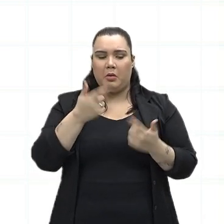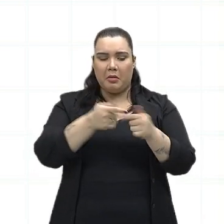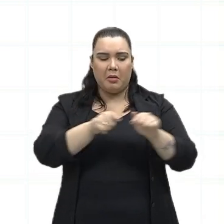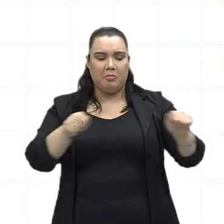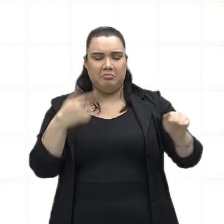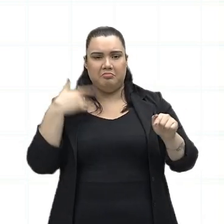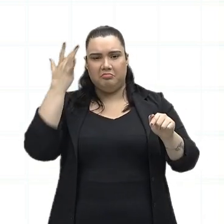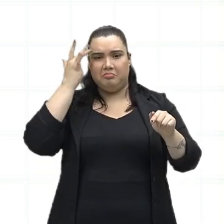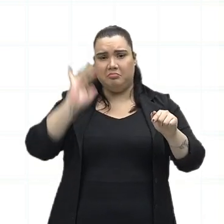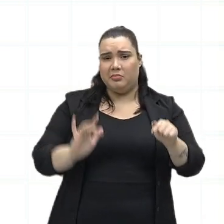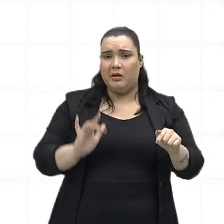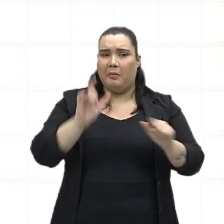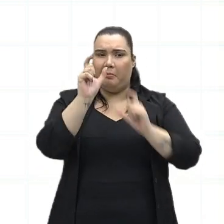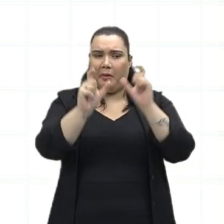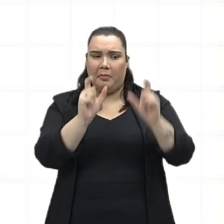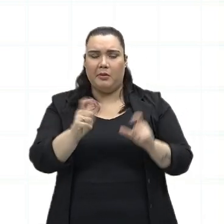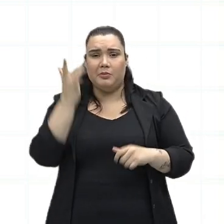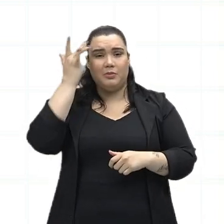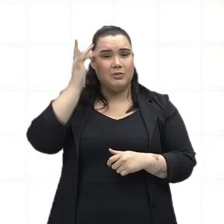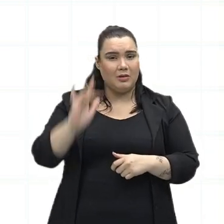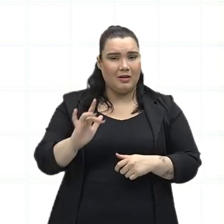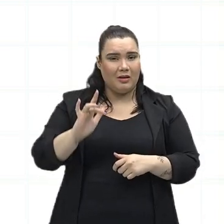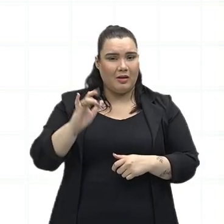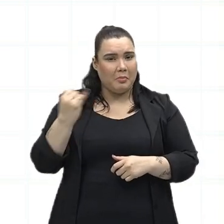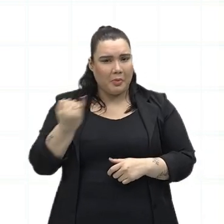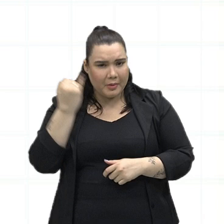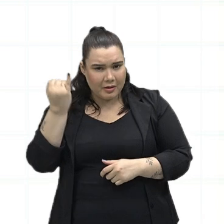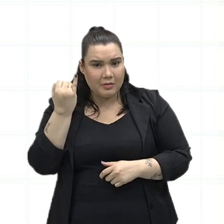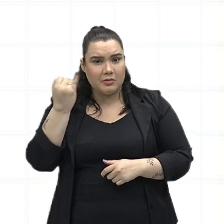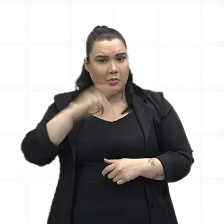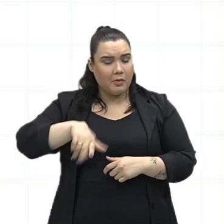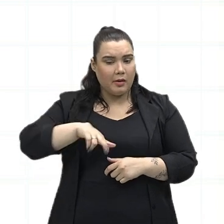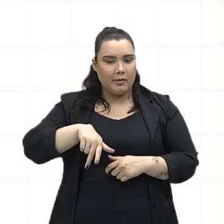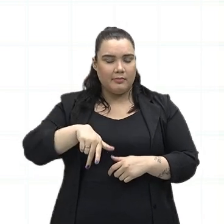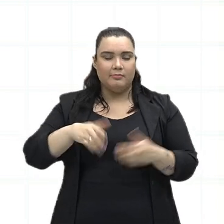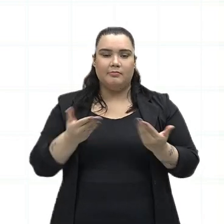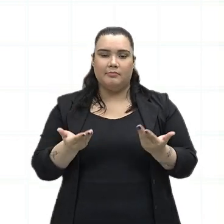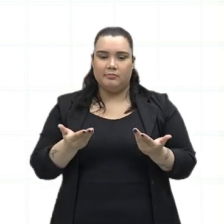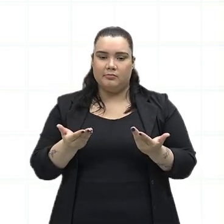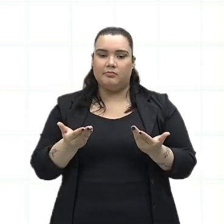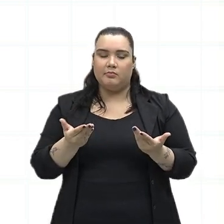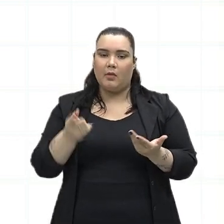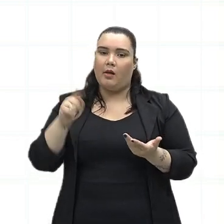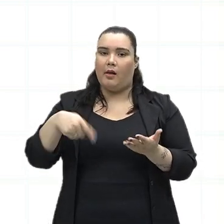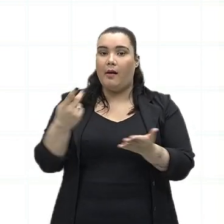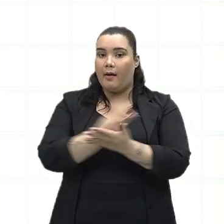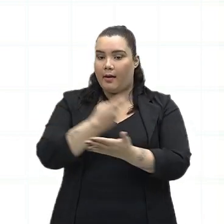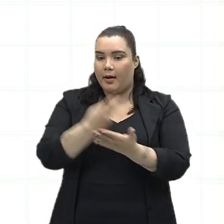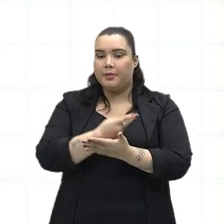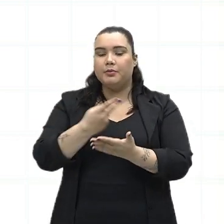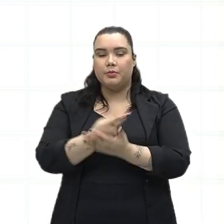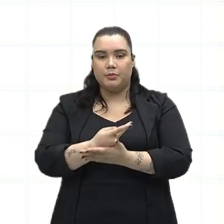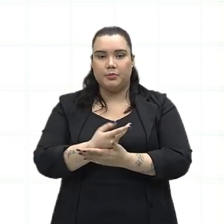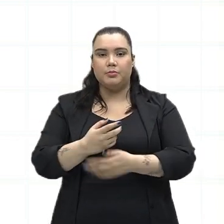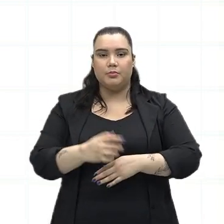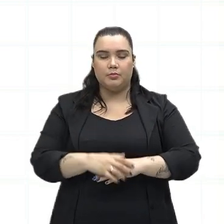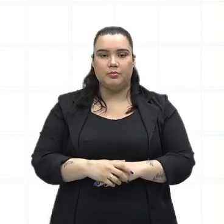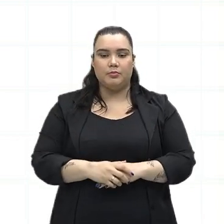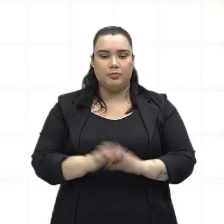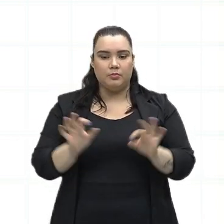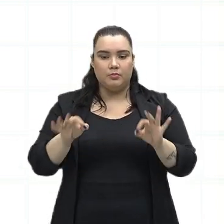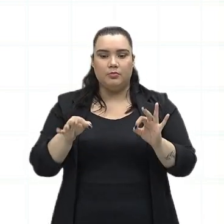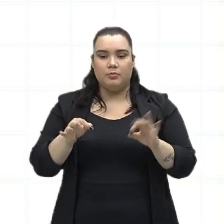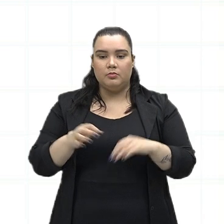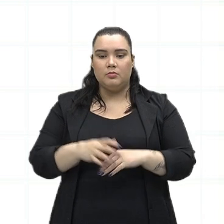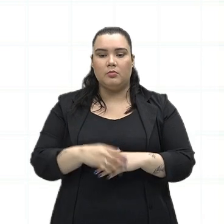gramática, vocabulário, não é importante? Então, é uma afirmação falsa, certo?